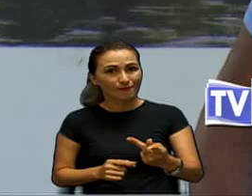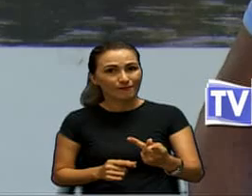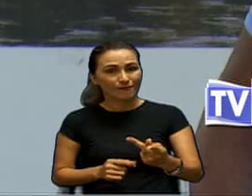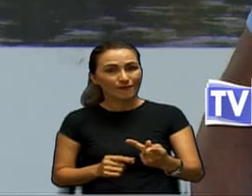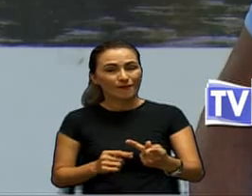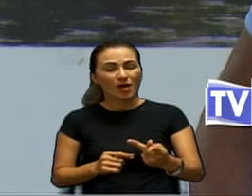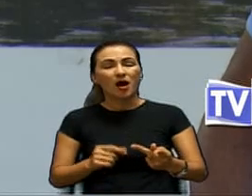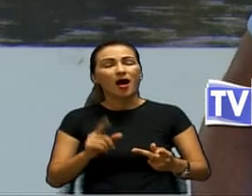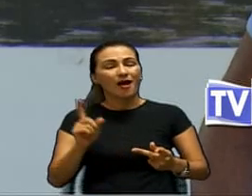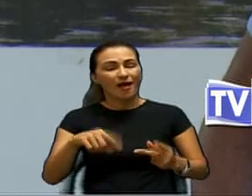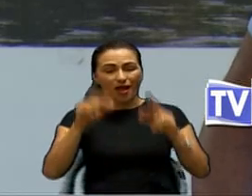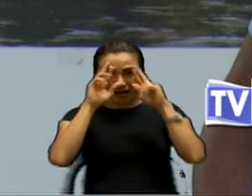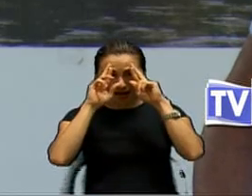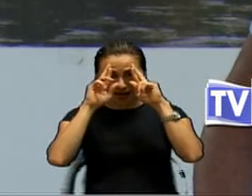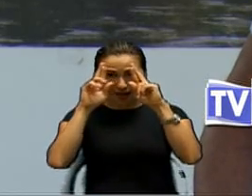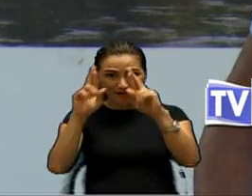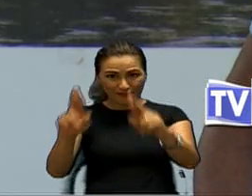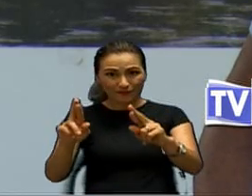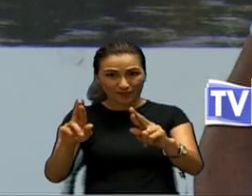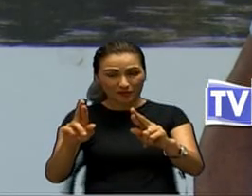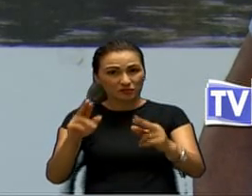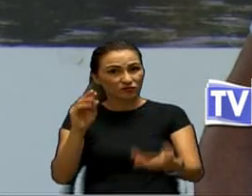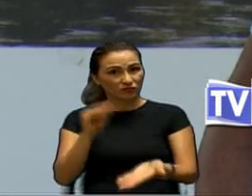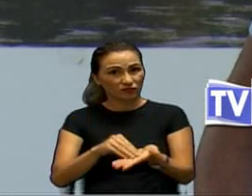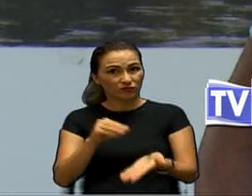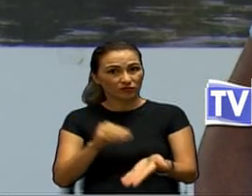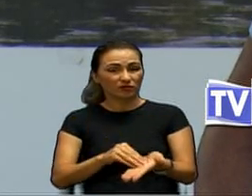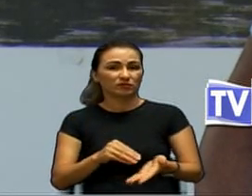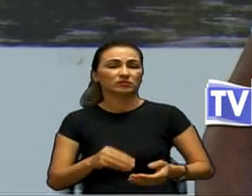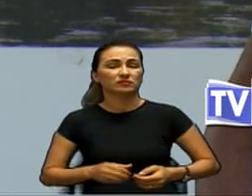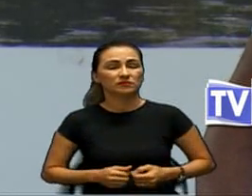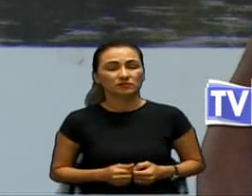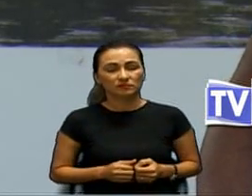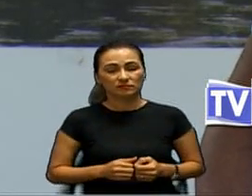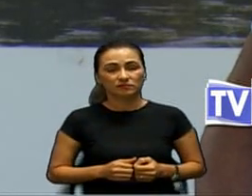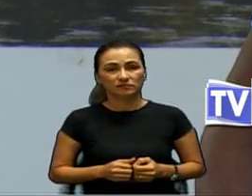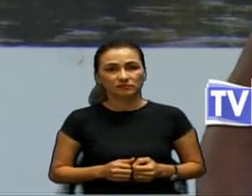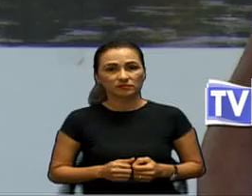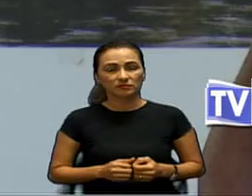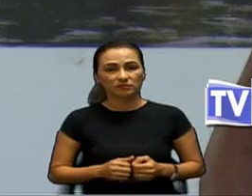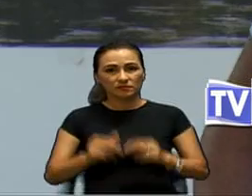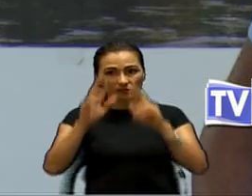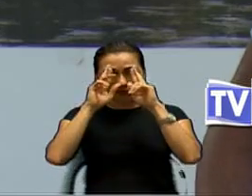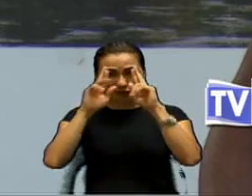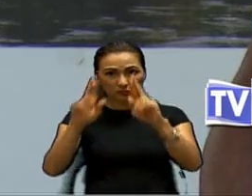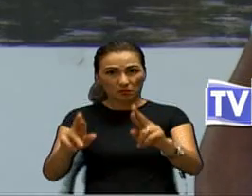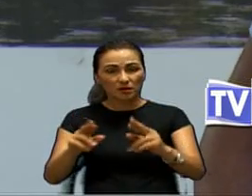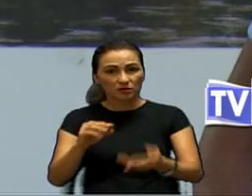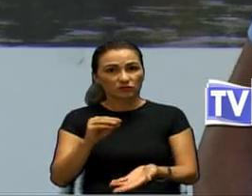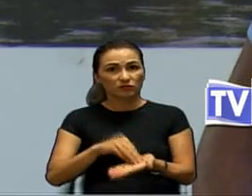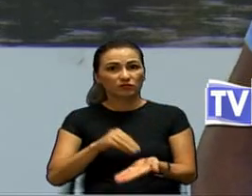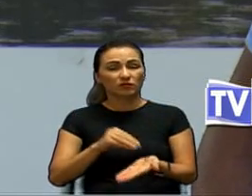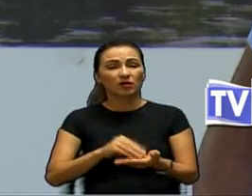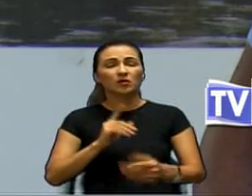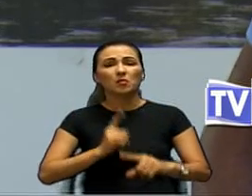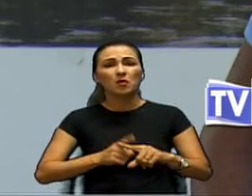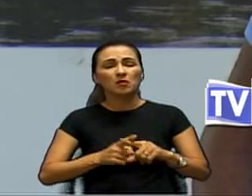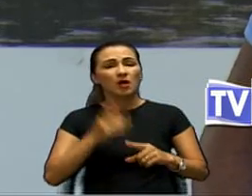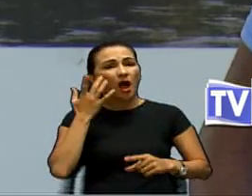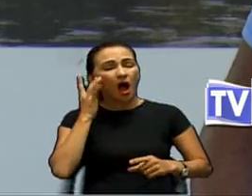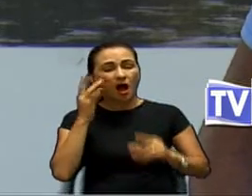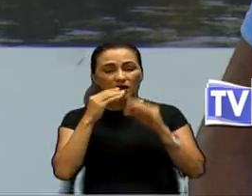falta de respeito a um segmento da sociedade. Porque entendemos que essa casa, sim, deve atender todos os